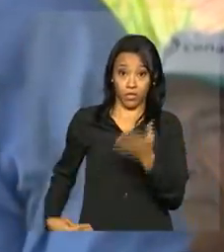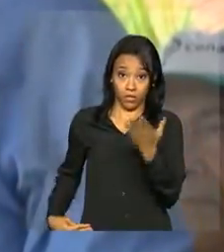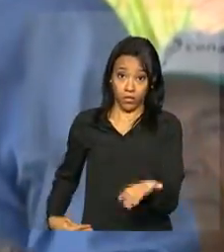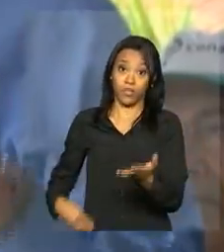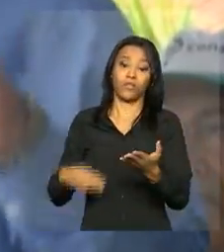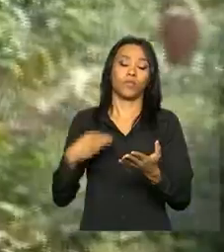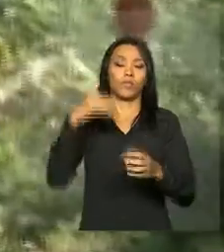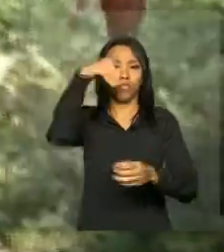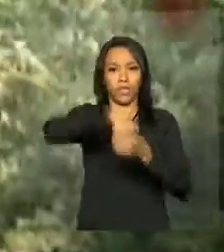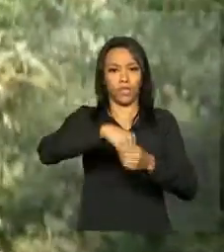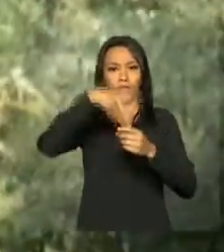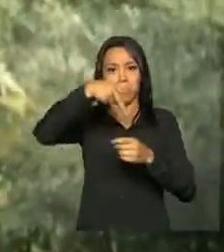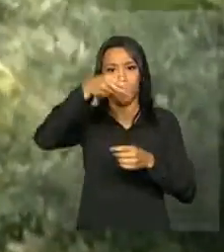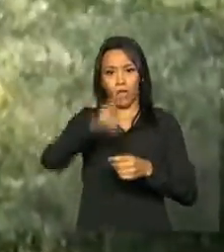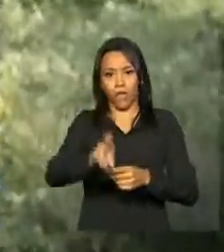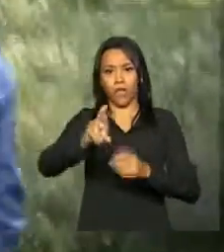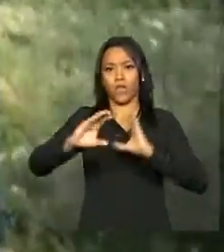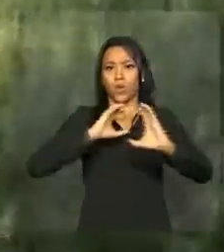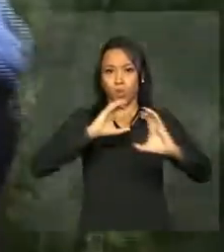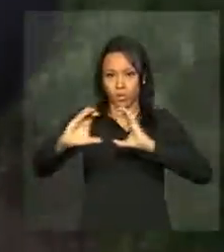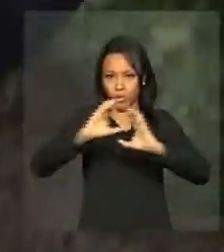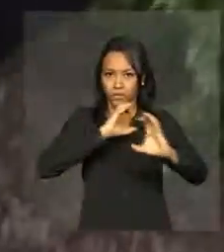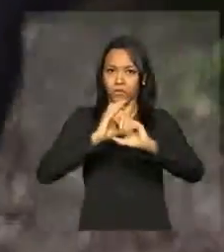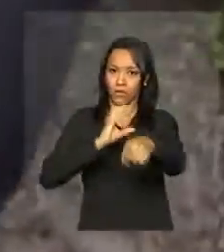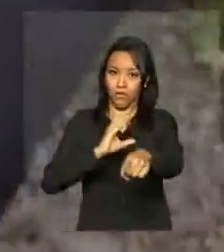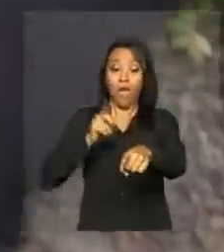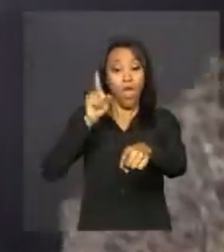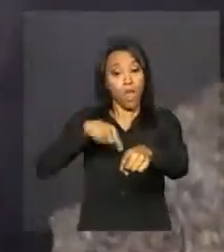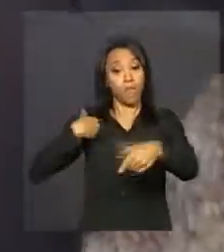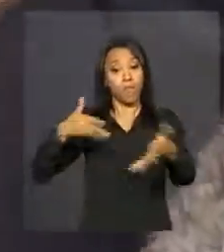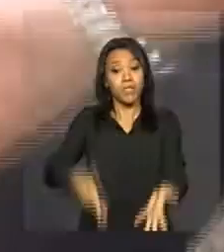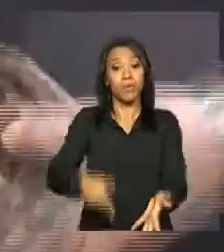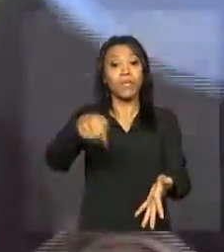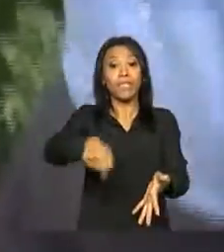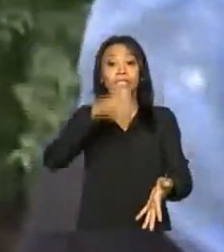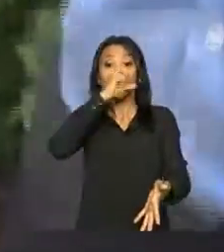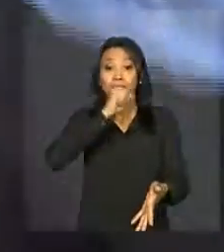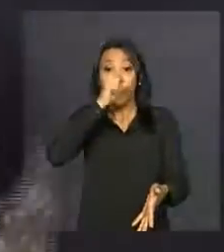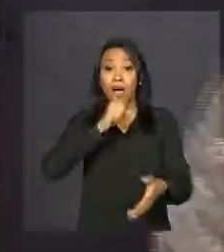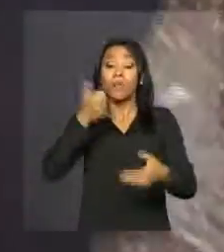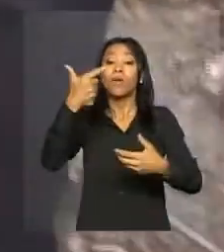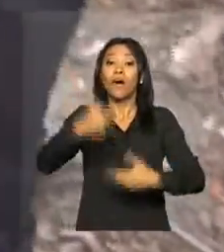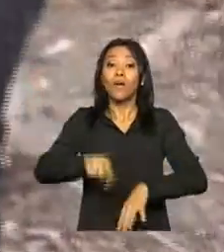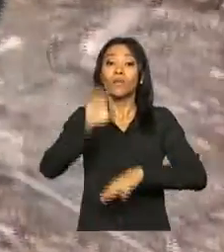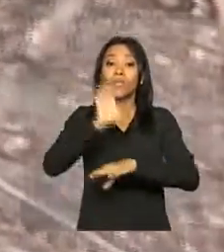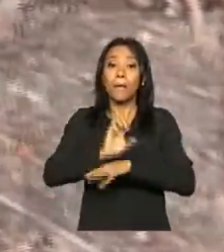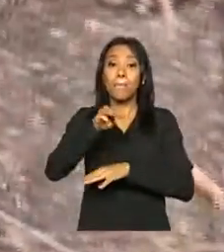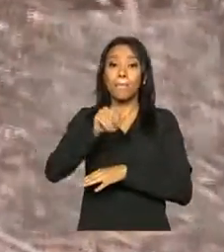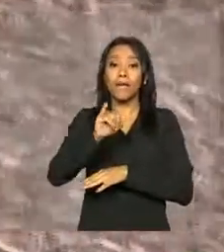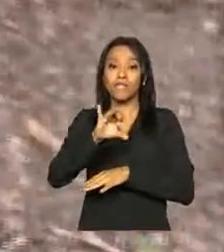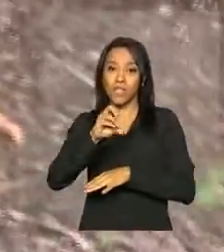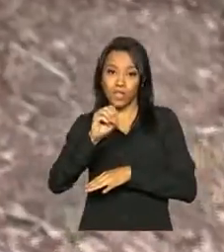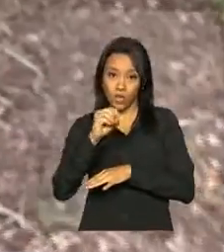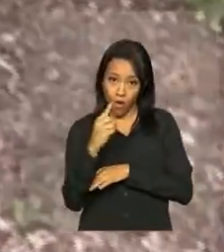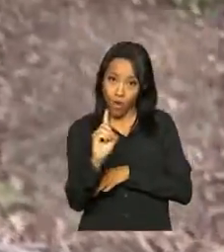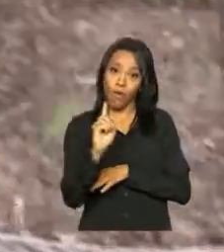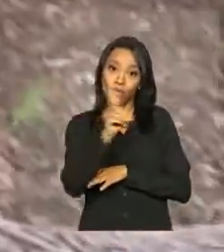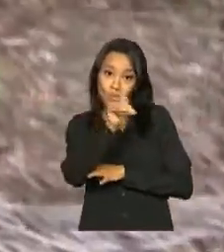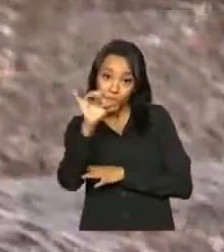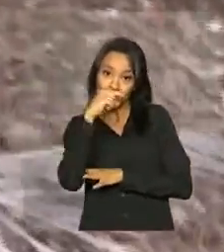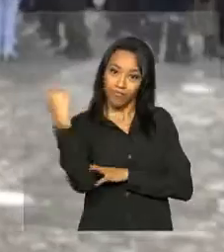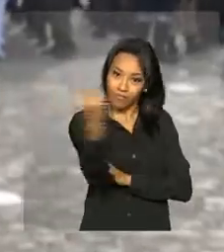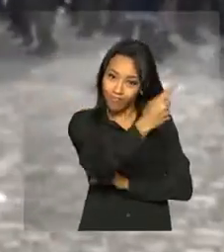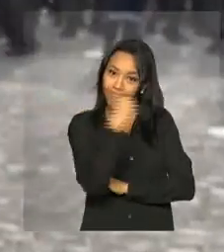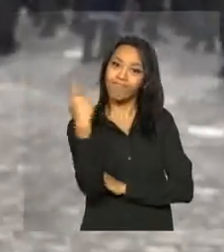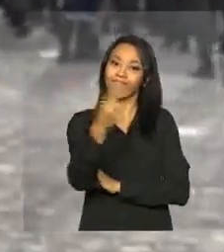da república edinho silva também participou neste sábado em maceió do dia nacional de mobilização de casa